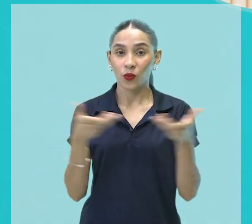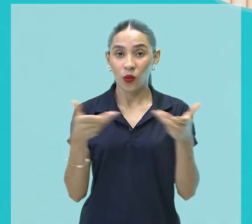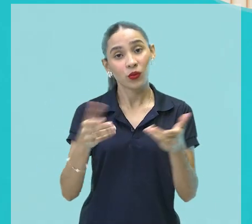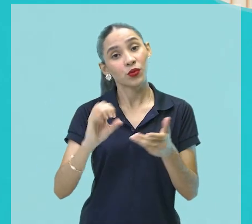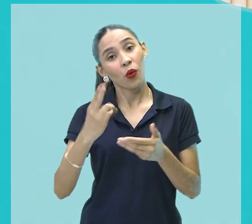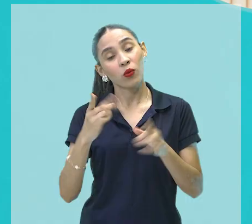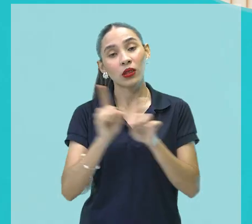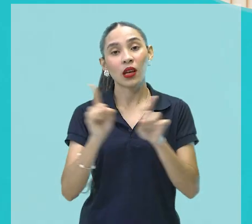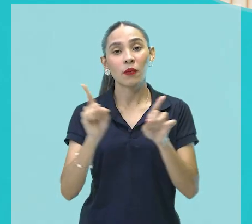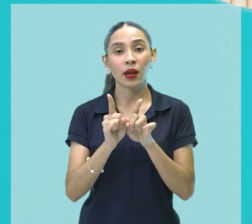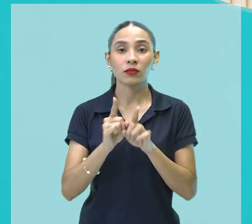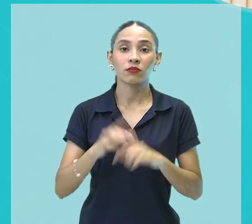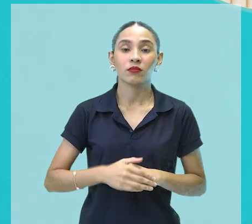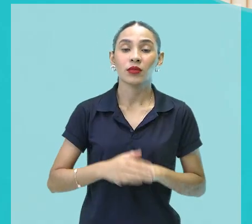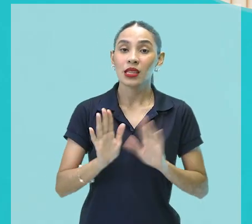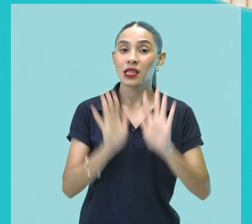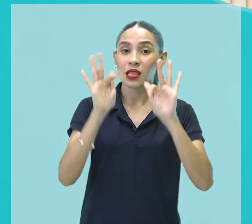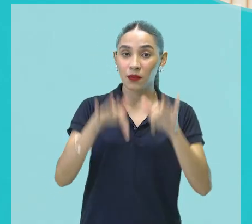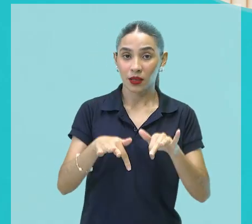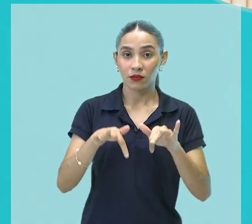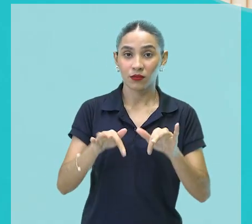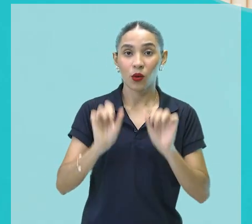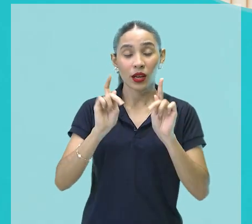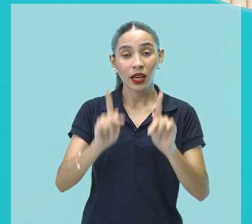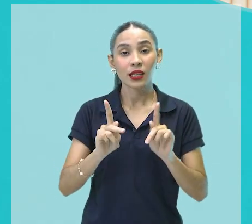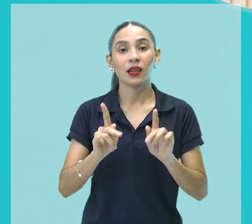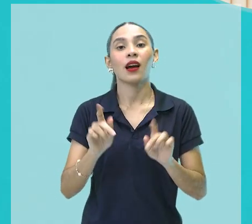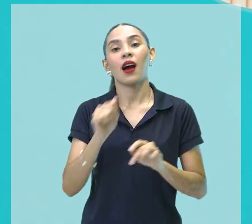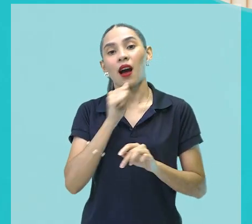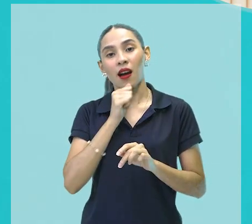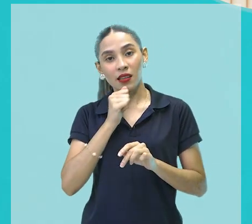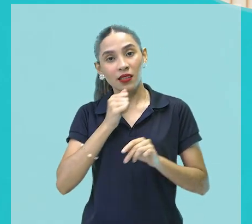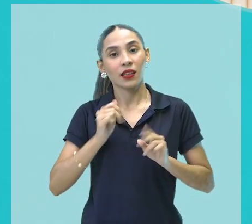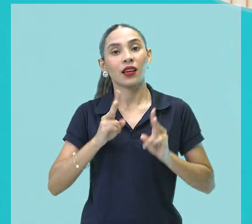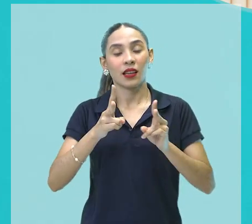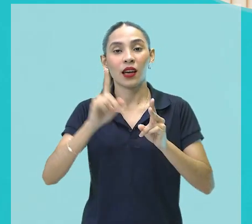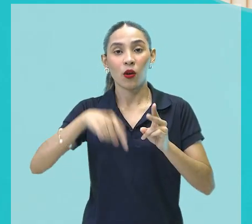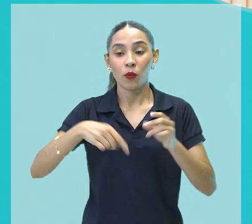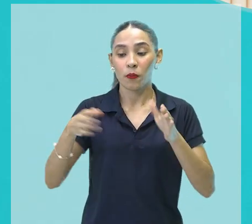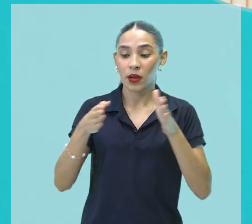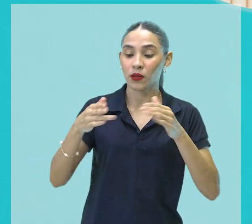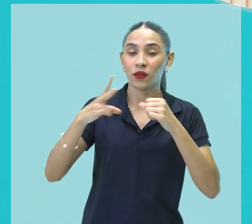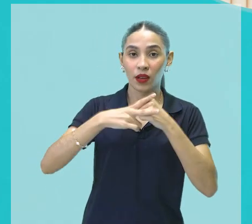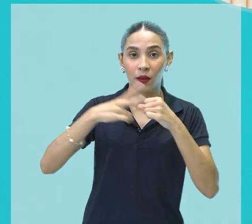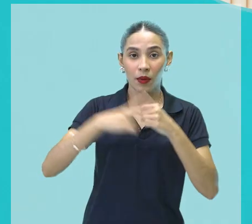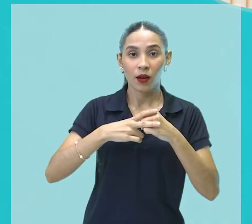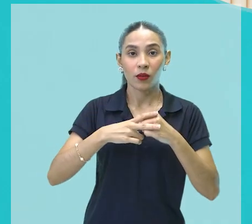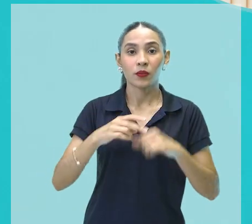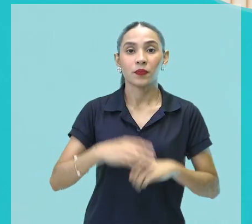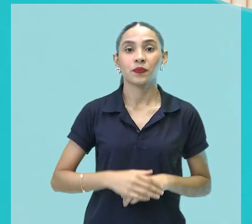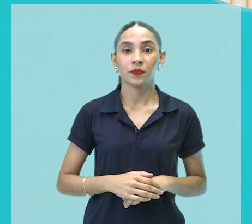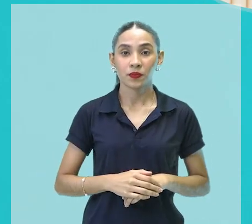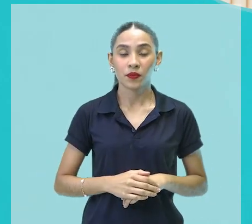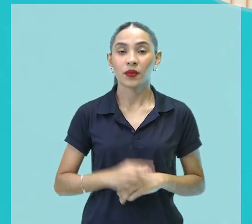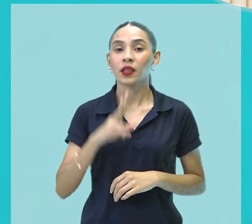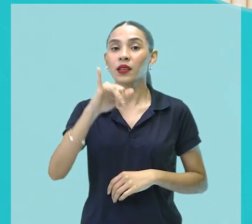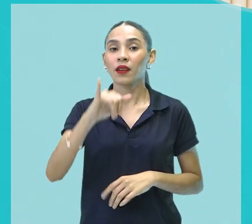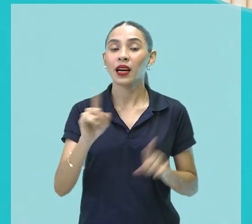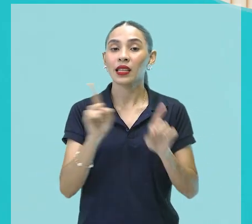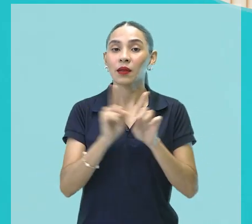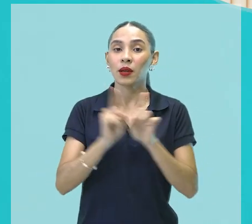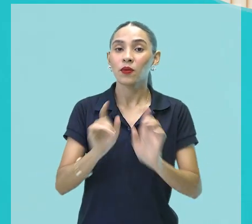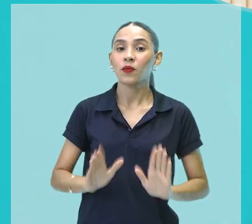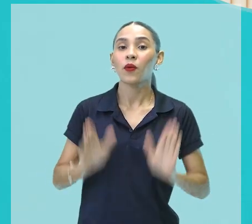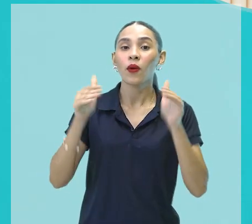ou ele acabou de terminar. Ainda assim, ele é esse tempo verbal, né, present continuous, e ele vai